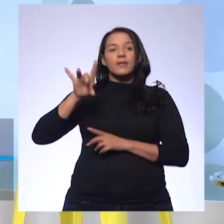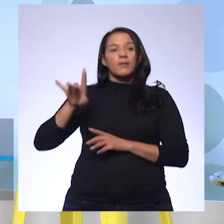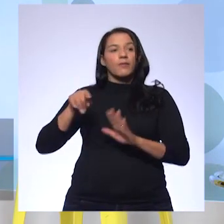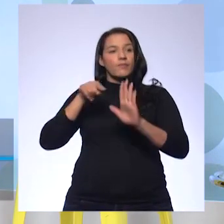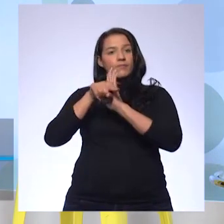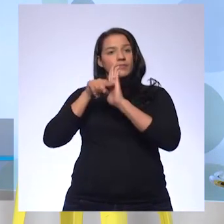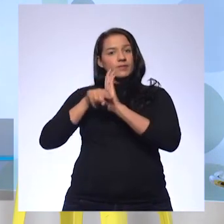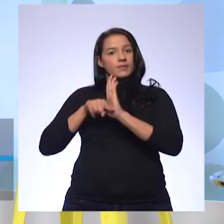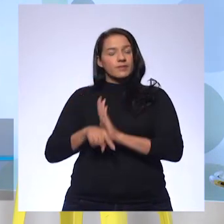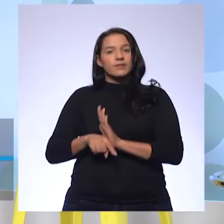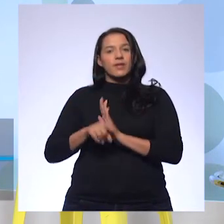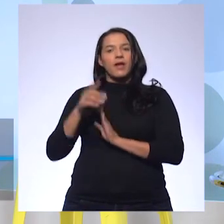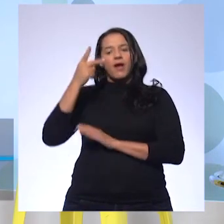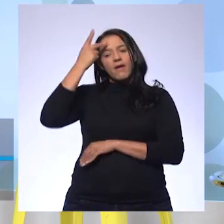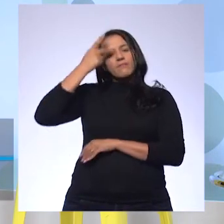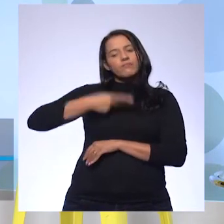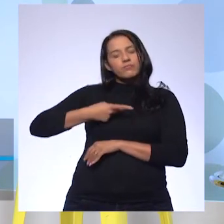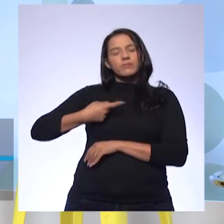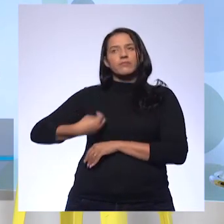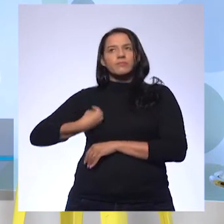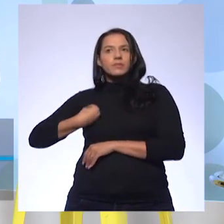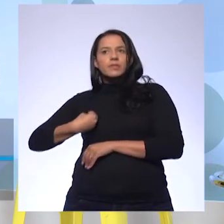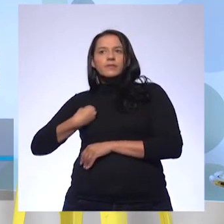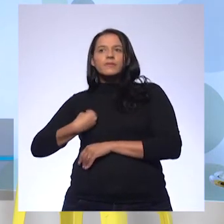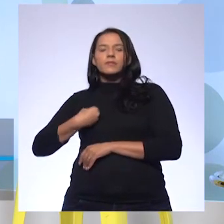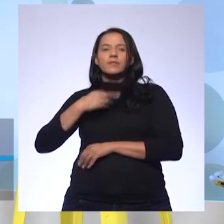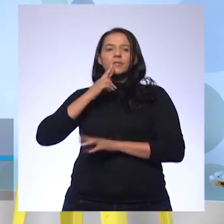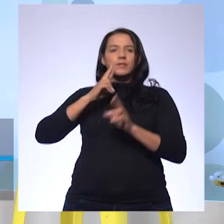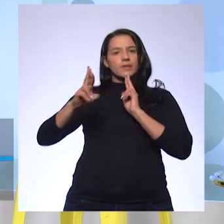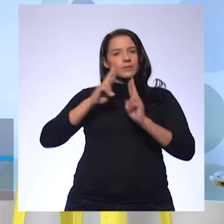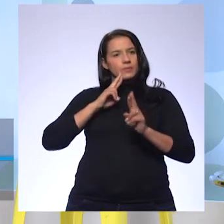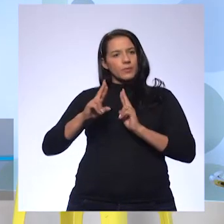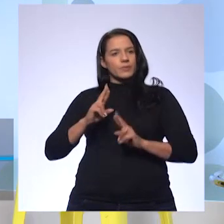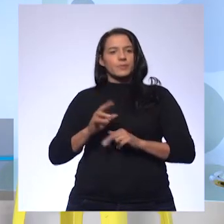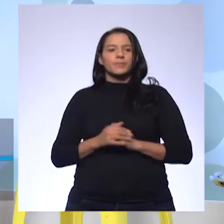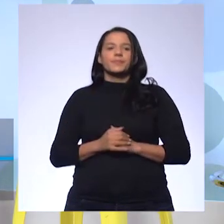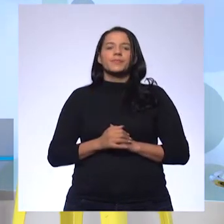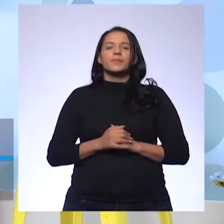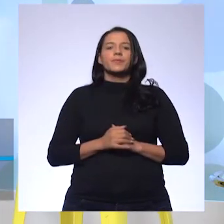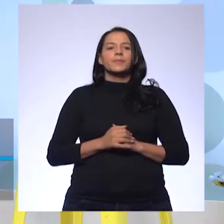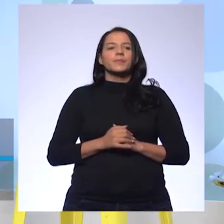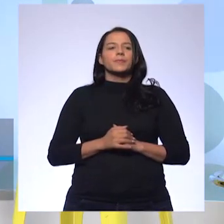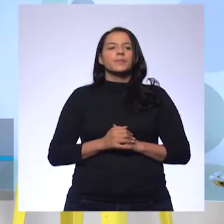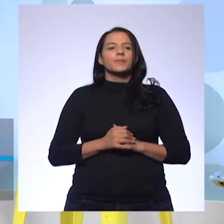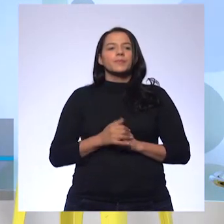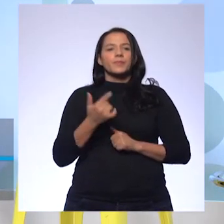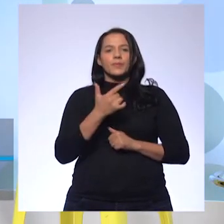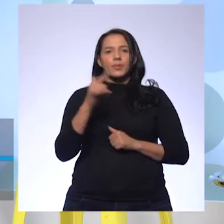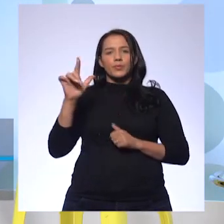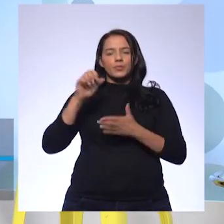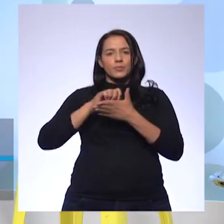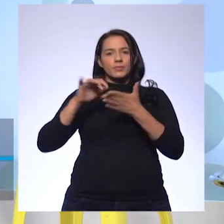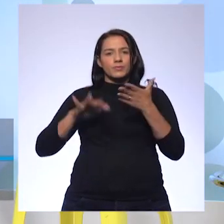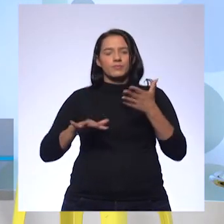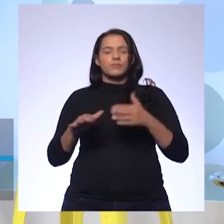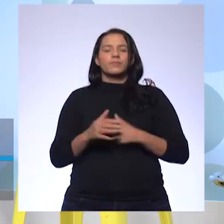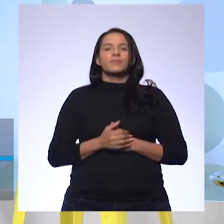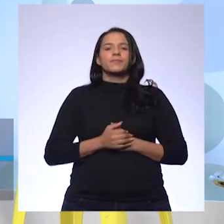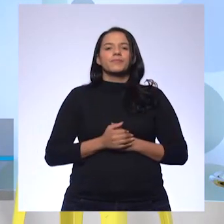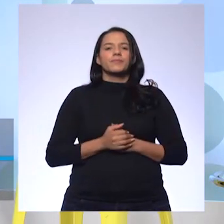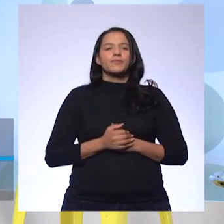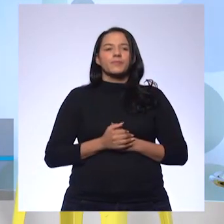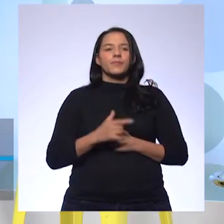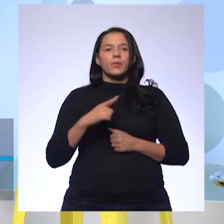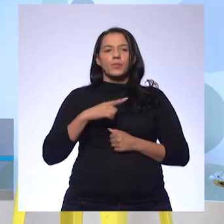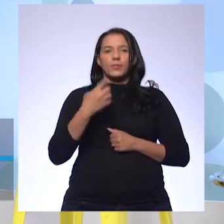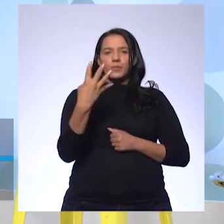analisar a própria vida e as respostas de uma maneira. Então, continuando a nossa última atividade,